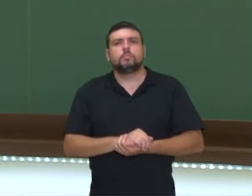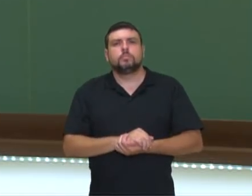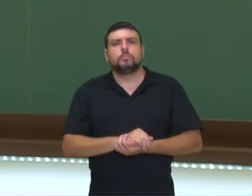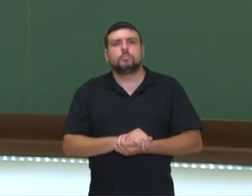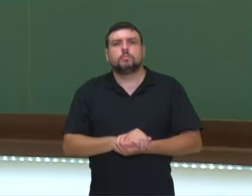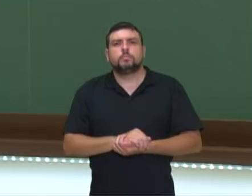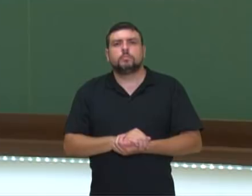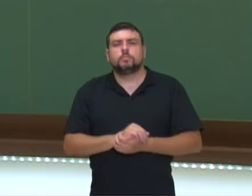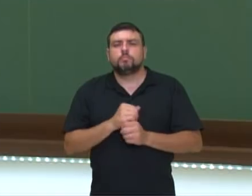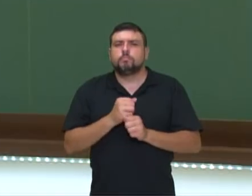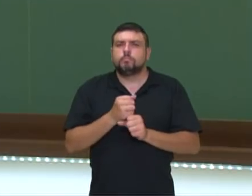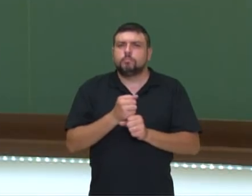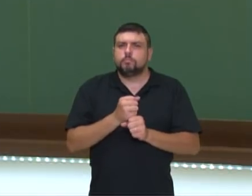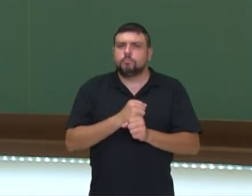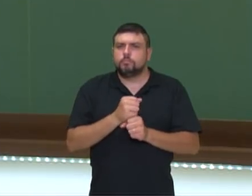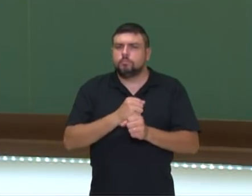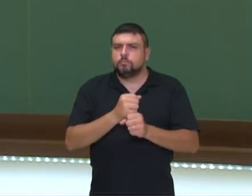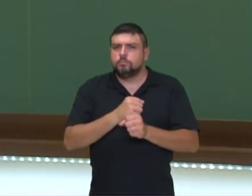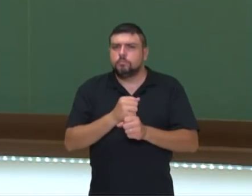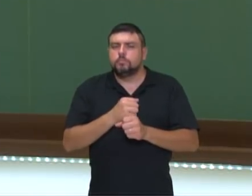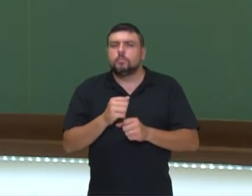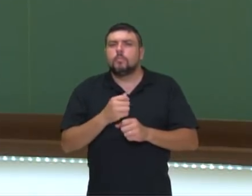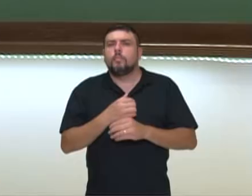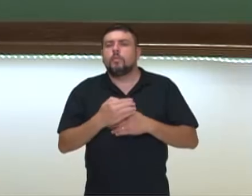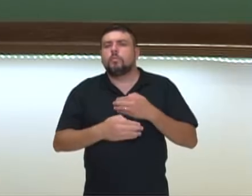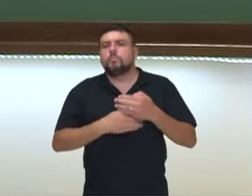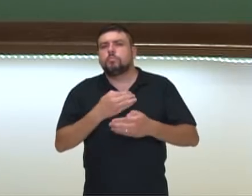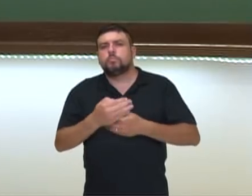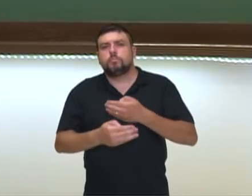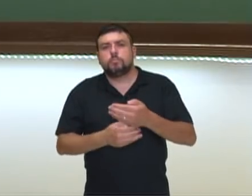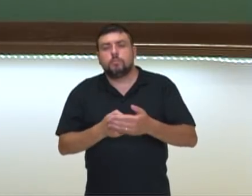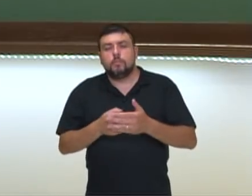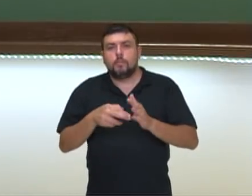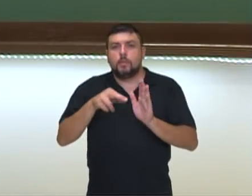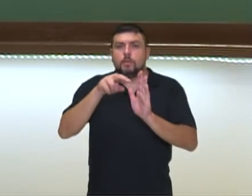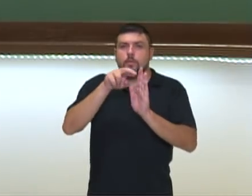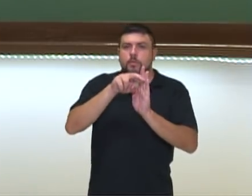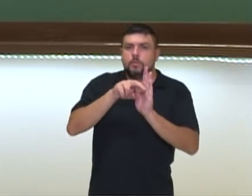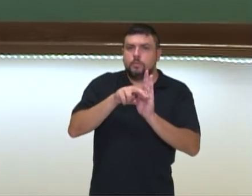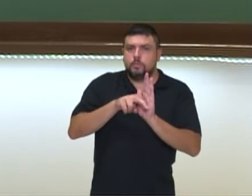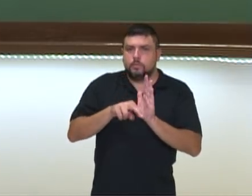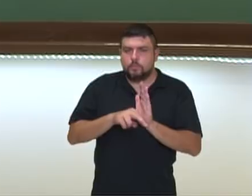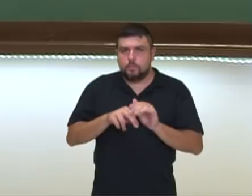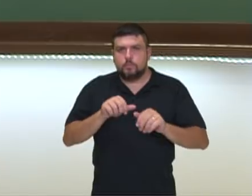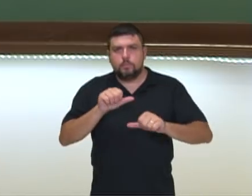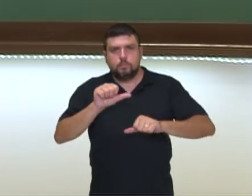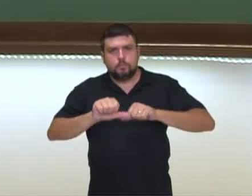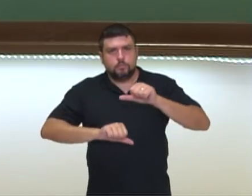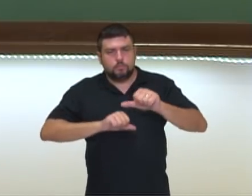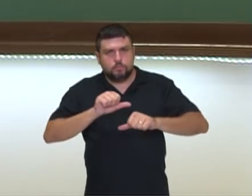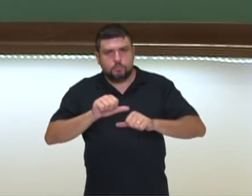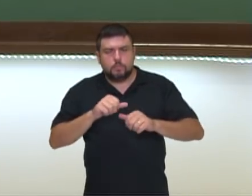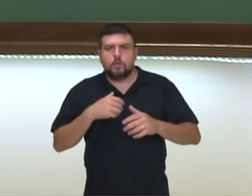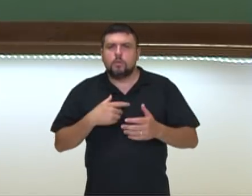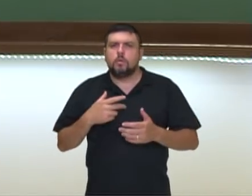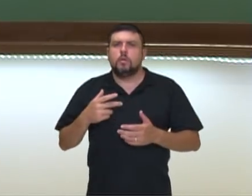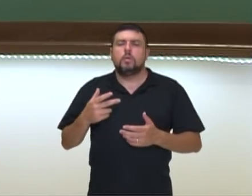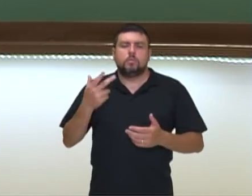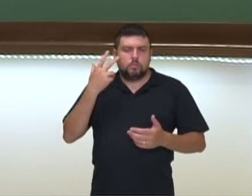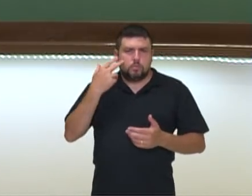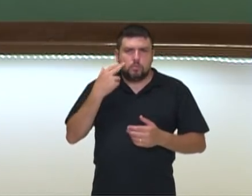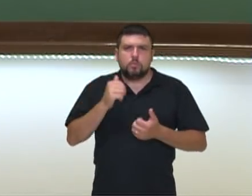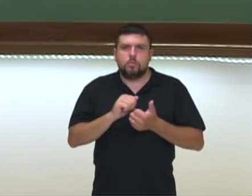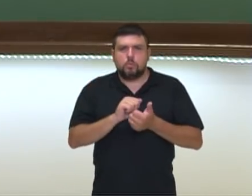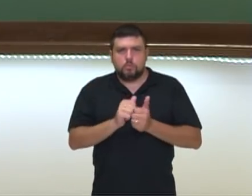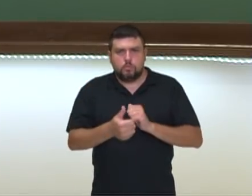passar do tempo nós tivemos alterações e mudanças nas regras, tivemos novas regras sendo implementadas no esporte. Como todo esporte, quando surge, ele